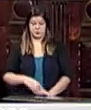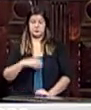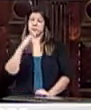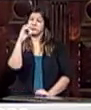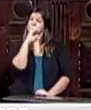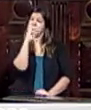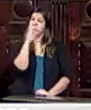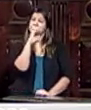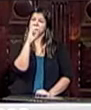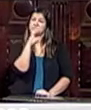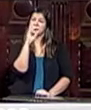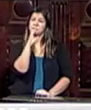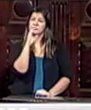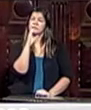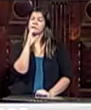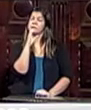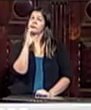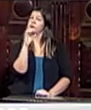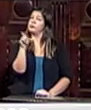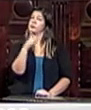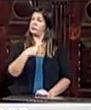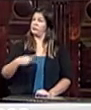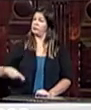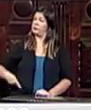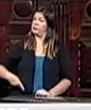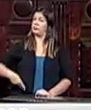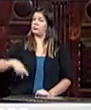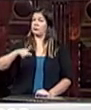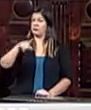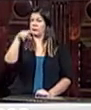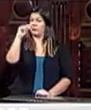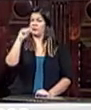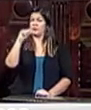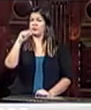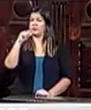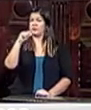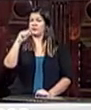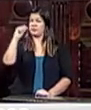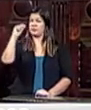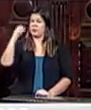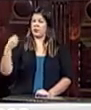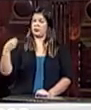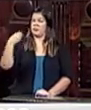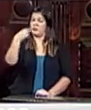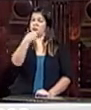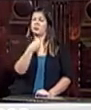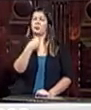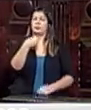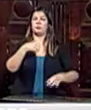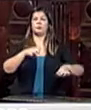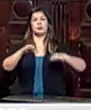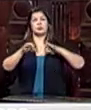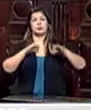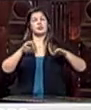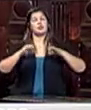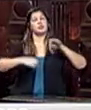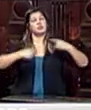imediatamente, o presidente eleito assumiu um projeto